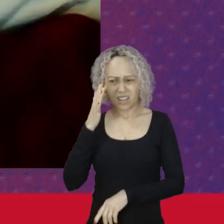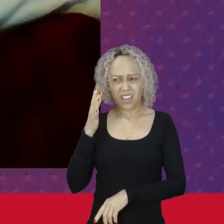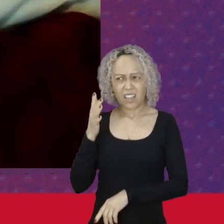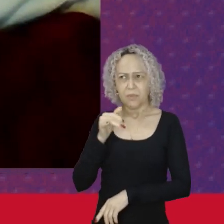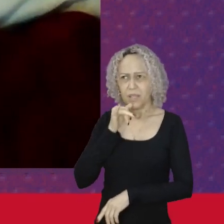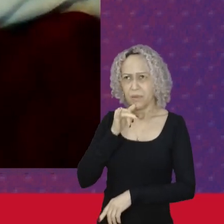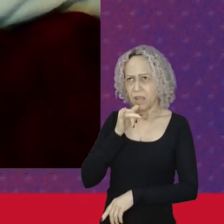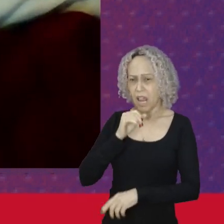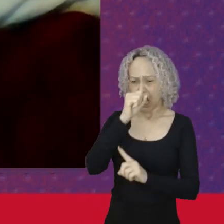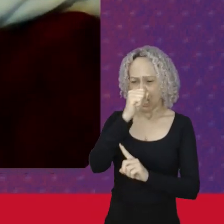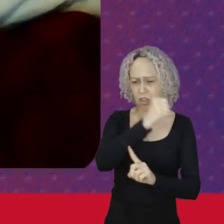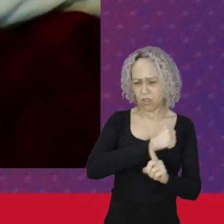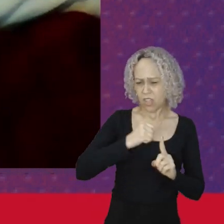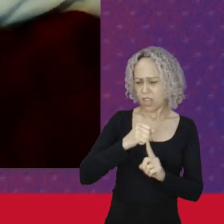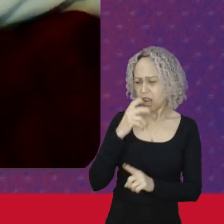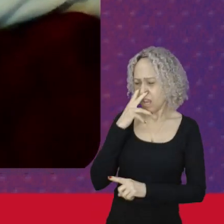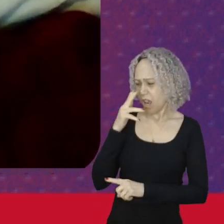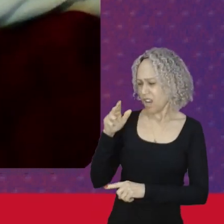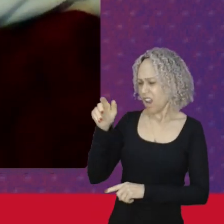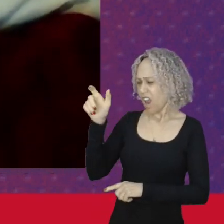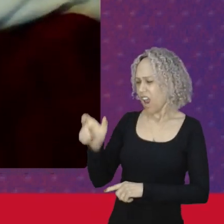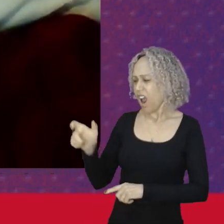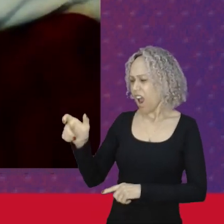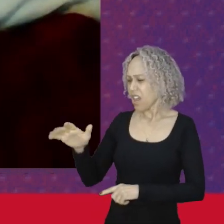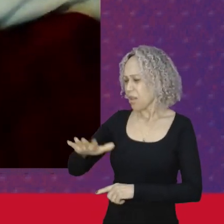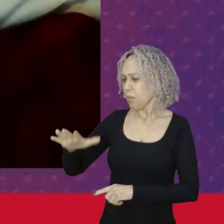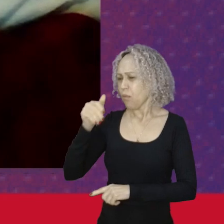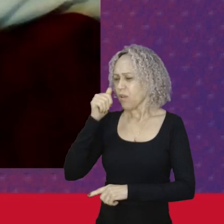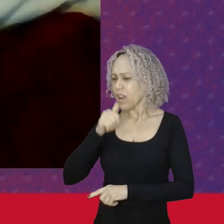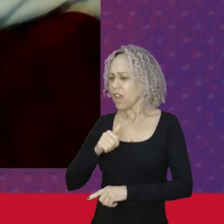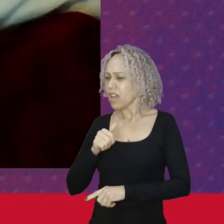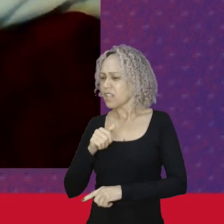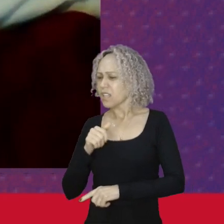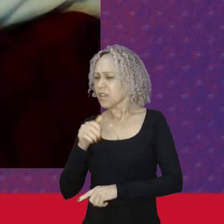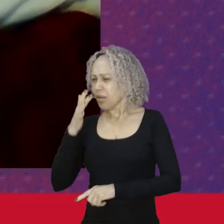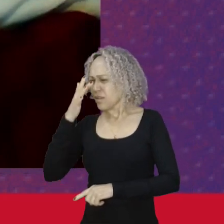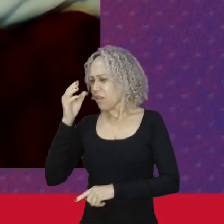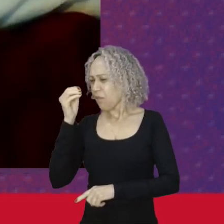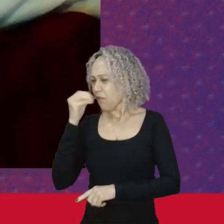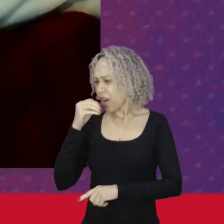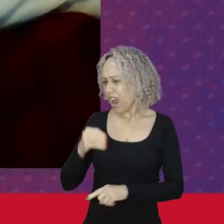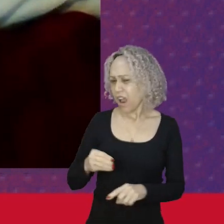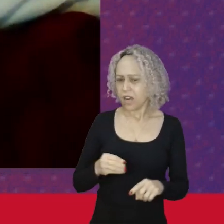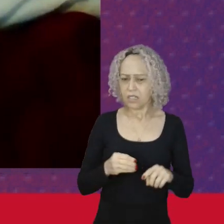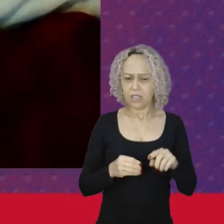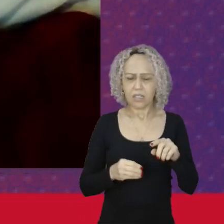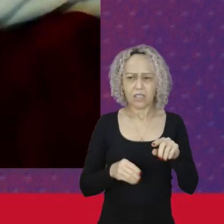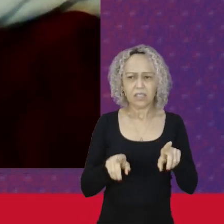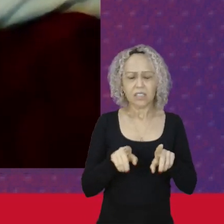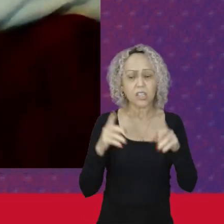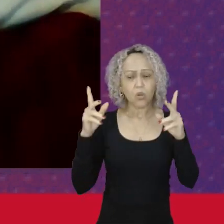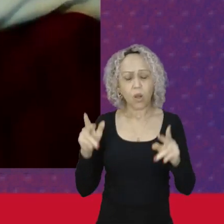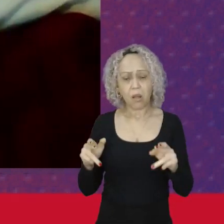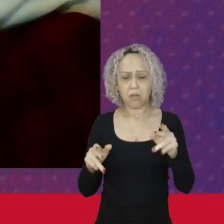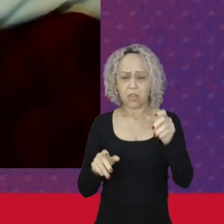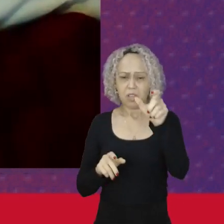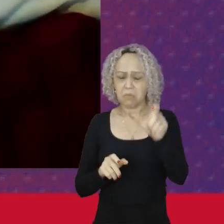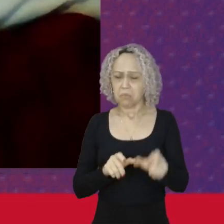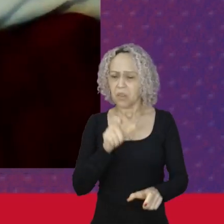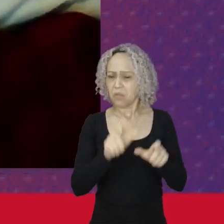frágeis, como carentes, tá certo? Então, essa concepção política denota